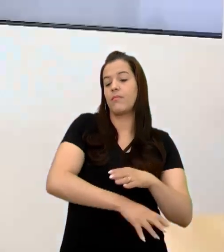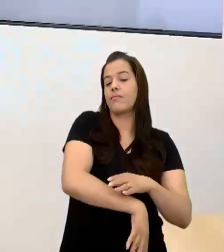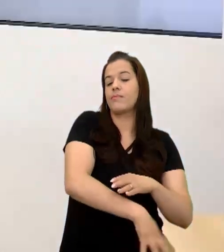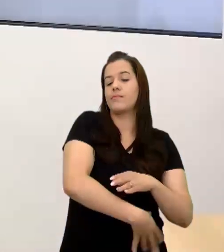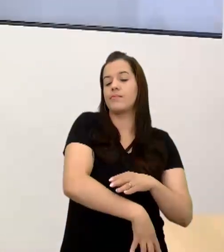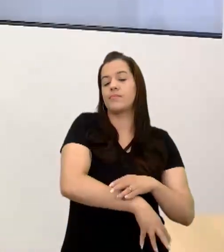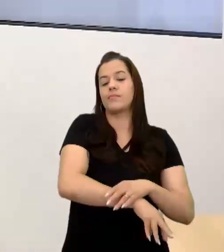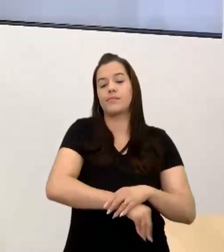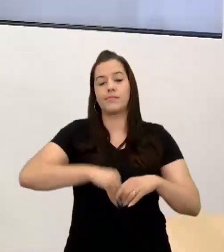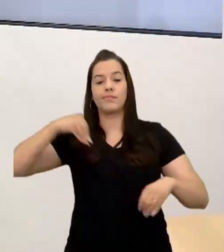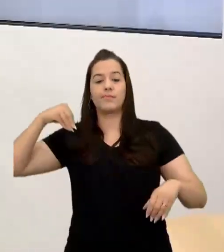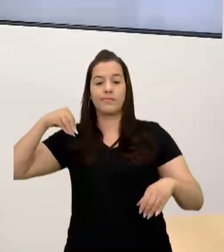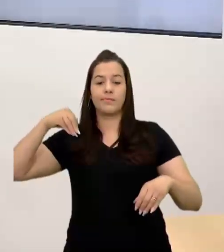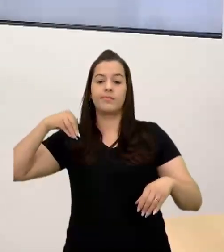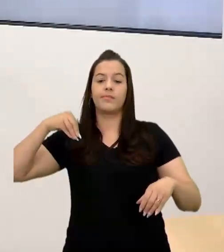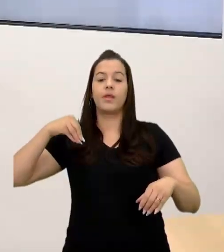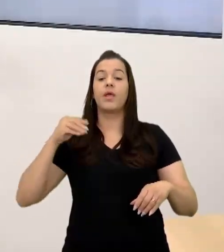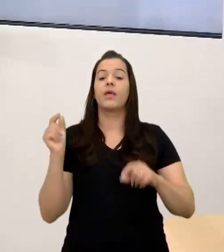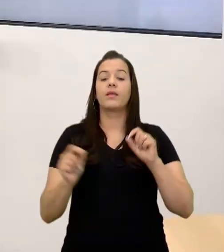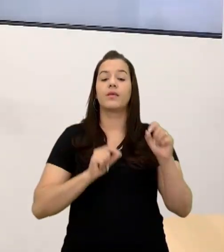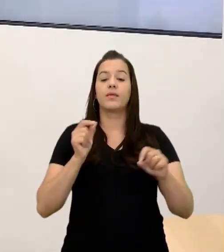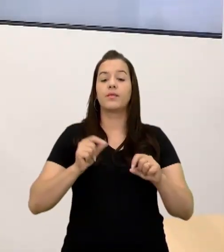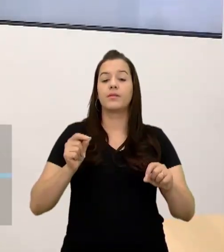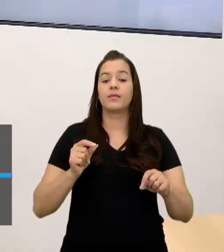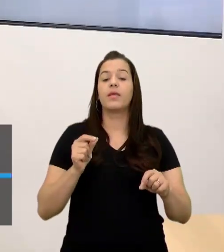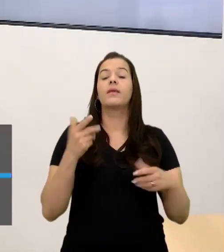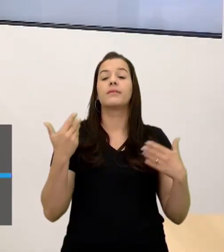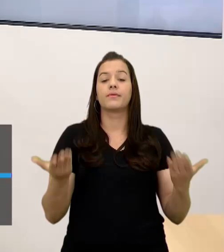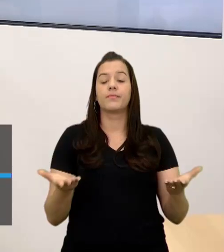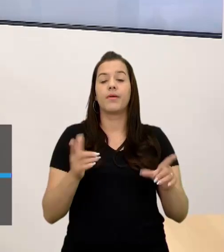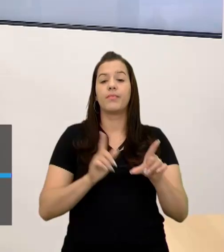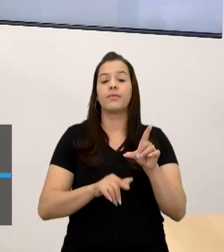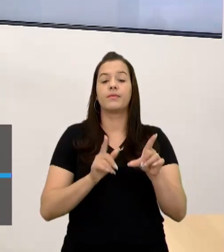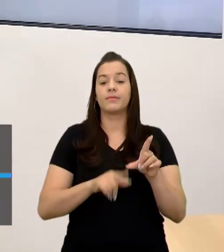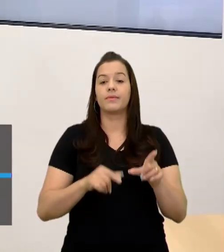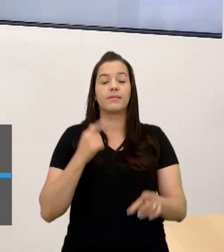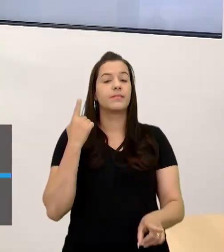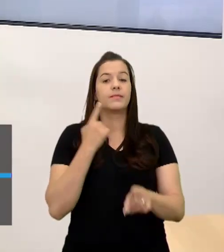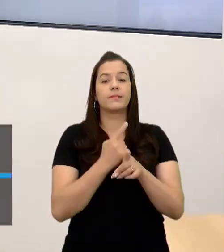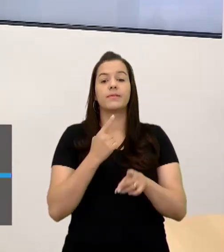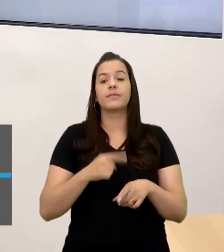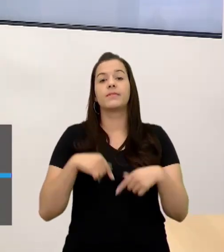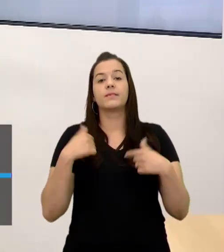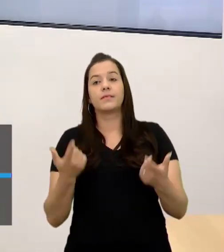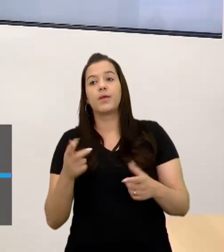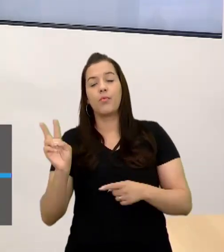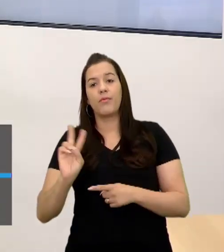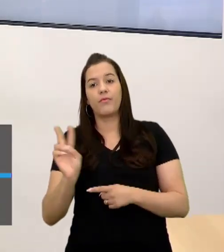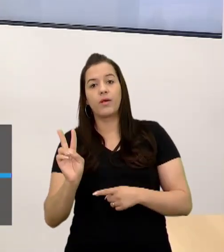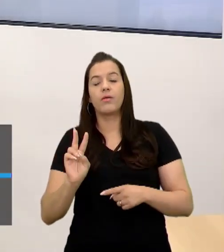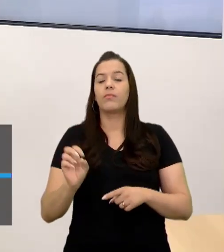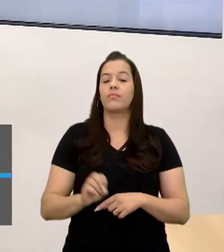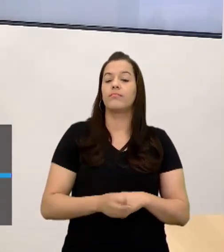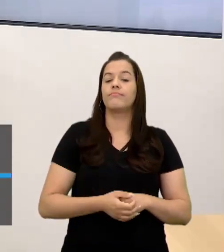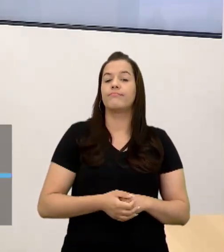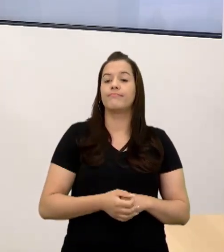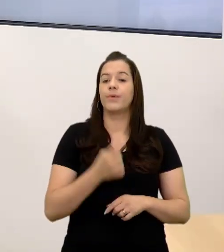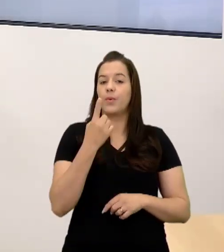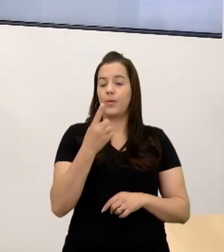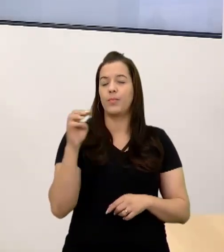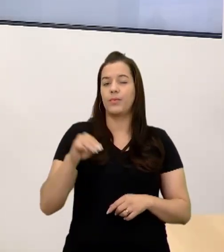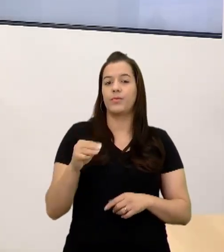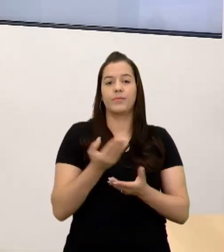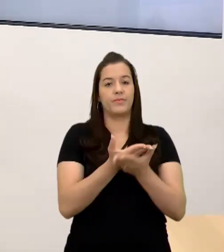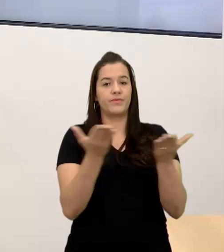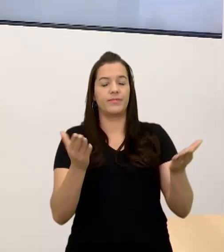eu fosse sortear dentro dessa sacolinha preta e sacasse uma letra. Qual a chance dessa letra ser uma vogal? 1 minuto